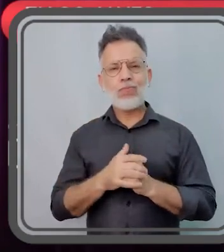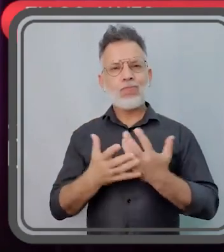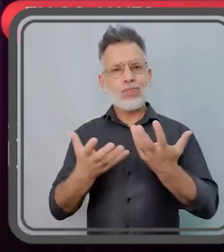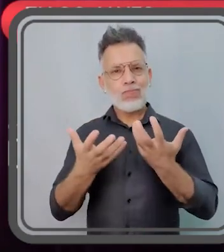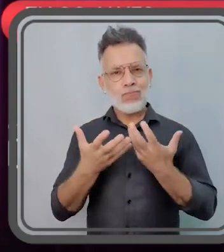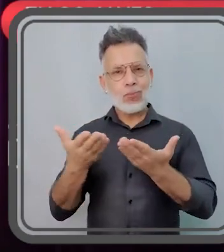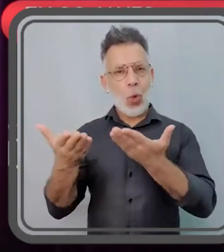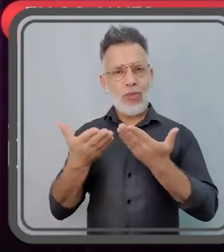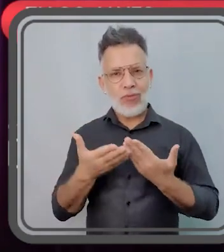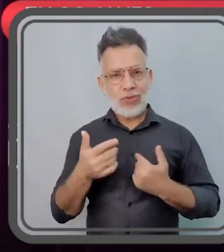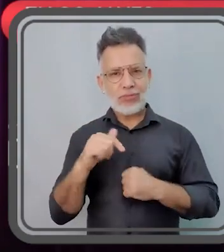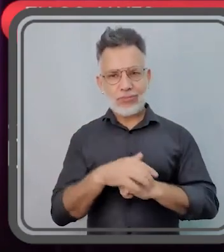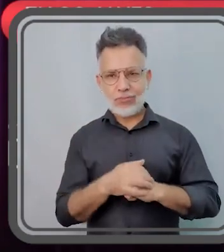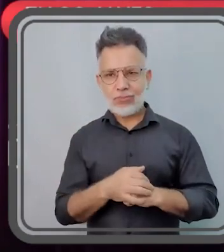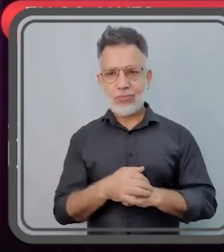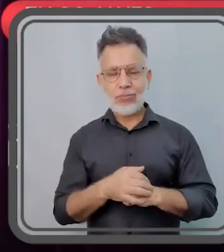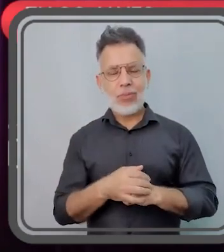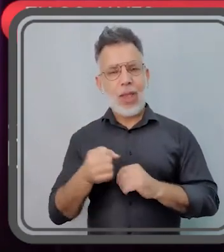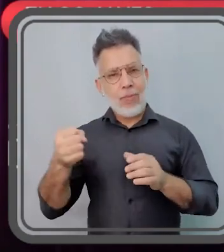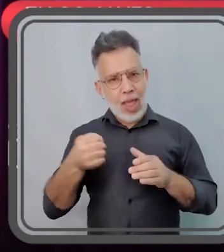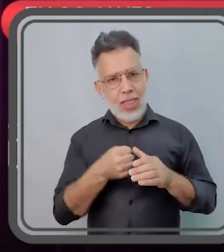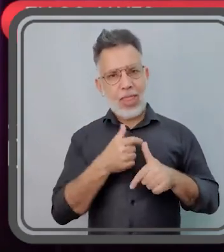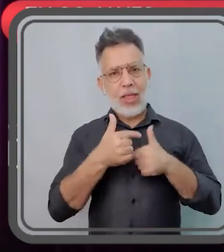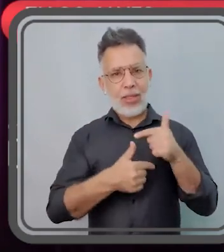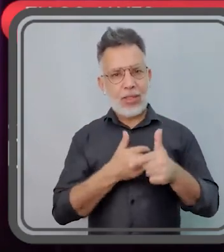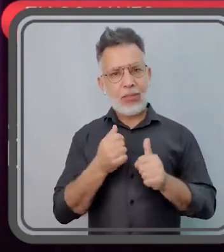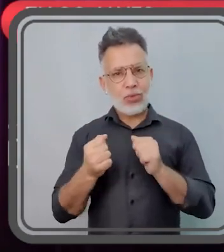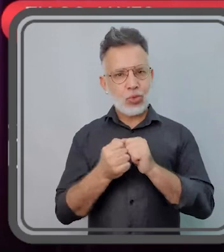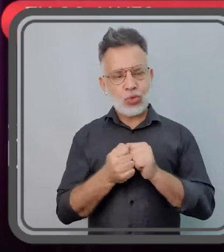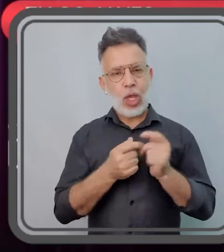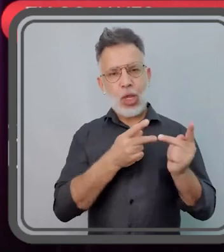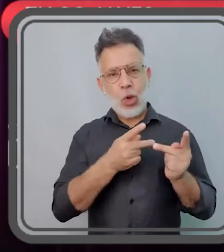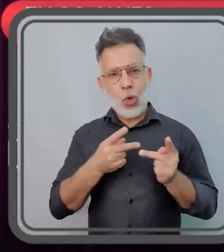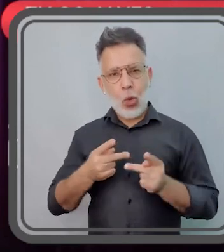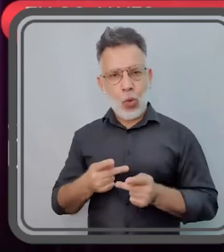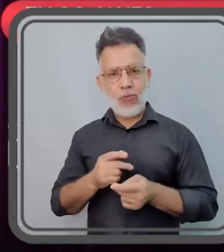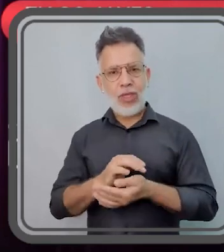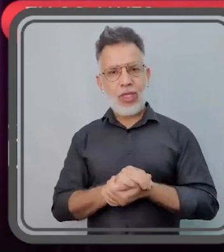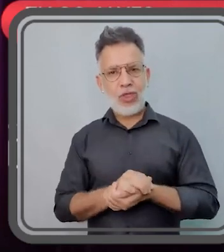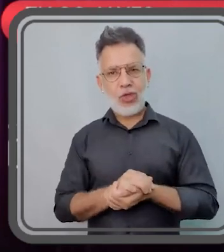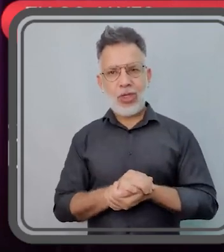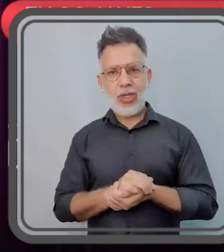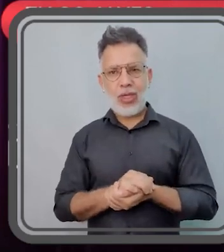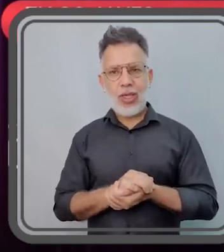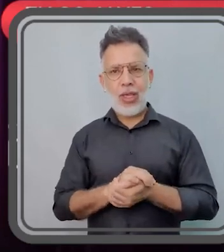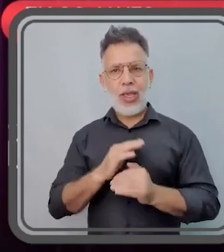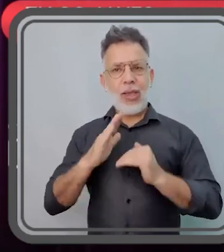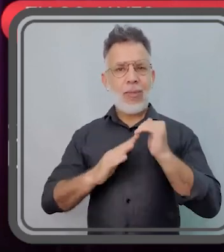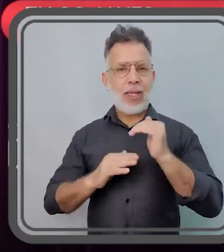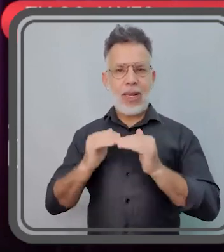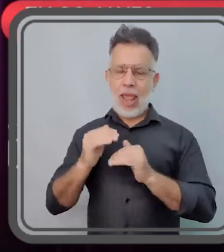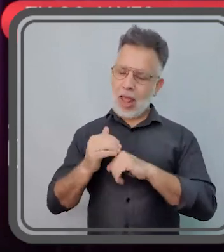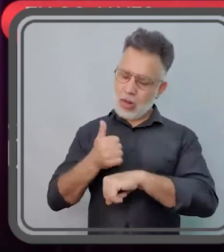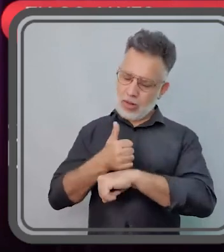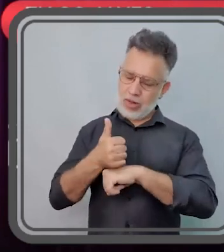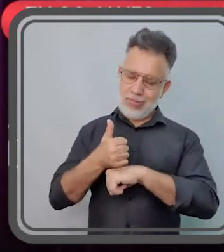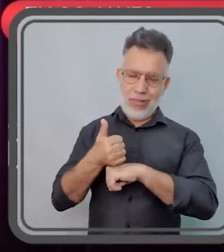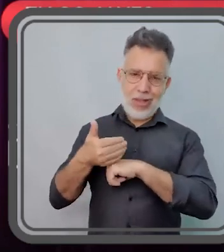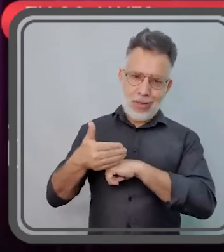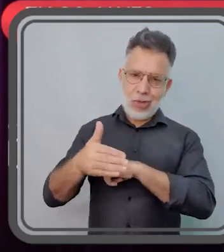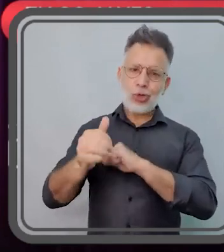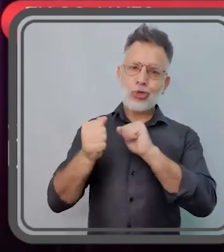convidar vocês a entrar no TCS e um convite para criar um carreira de longo prazo com o TCS,